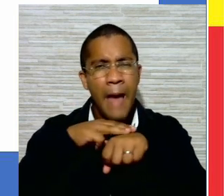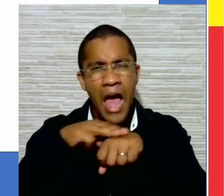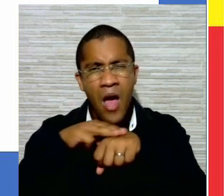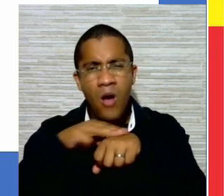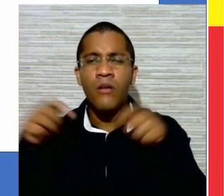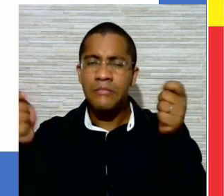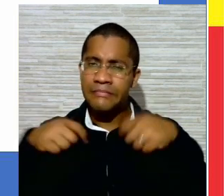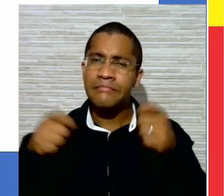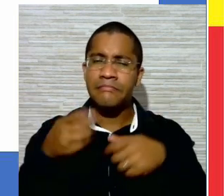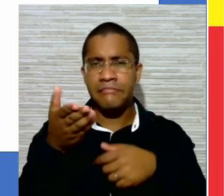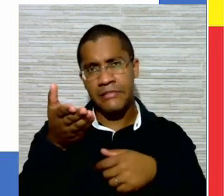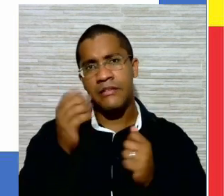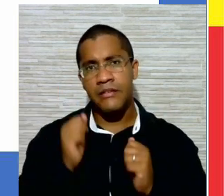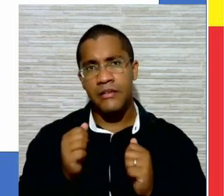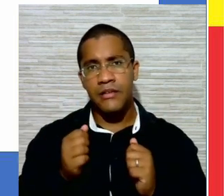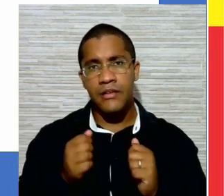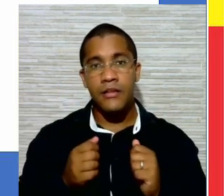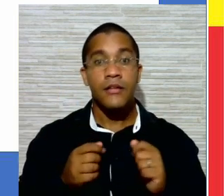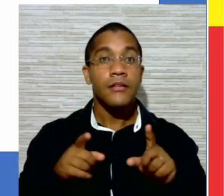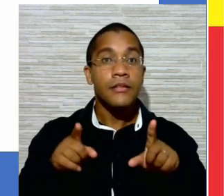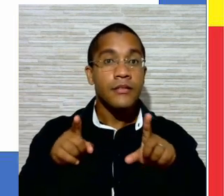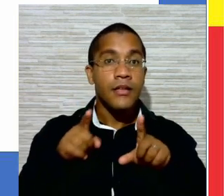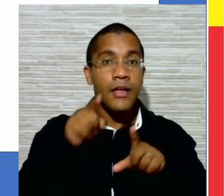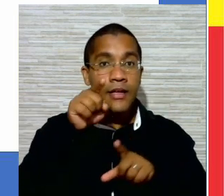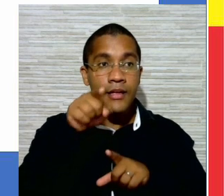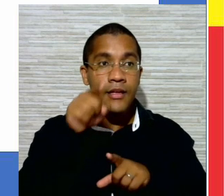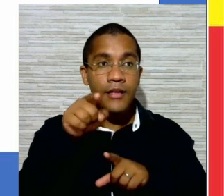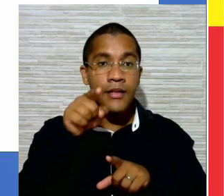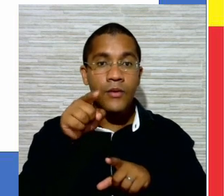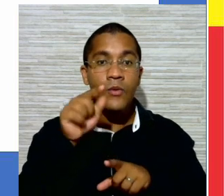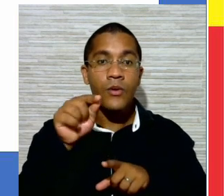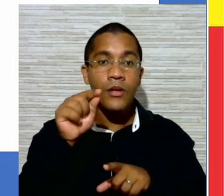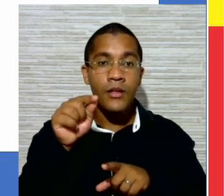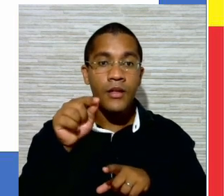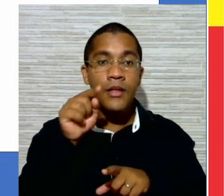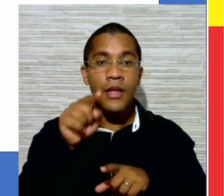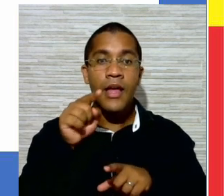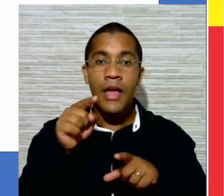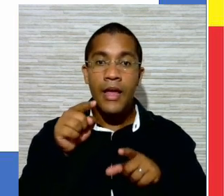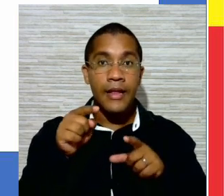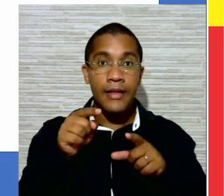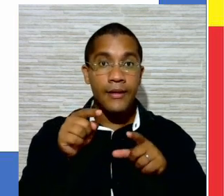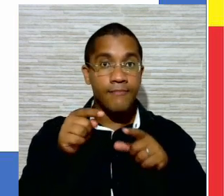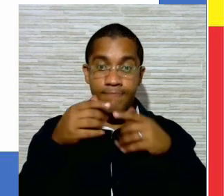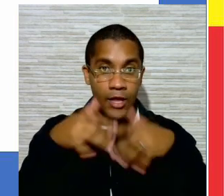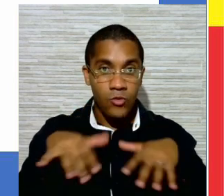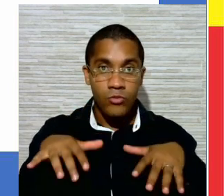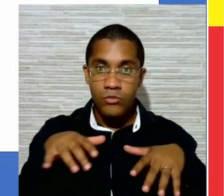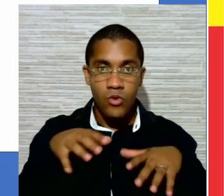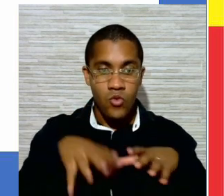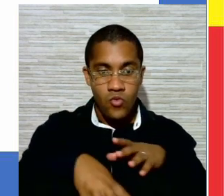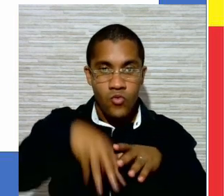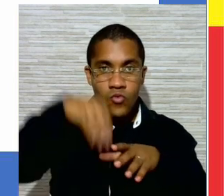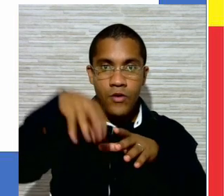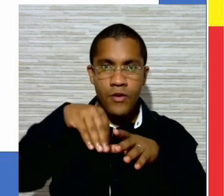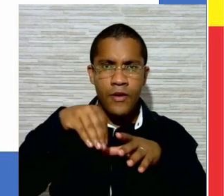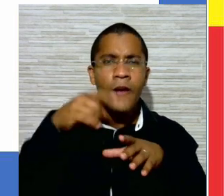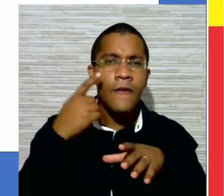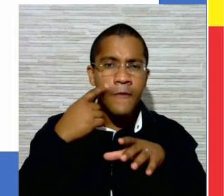mais amarronzada, ok? E essa é a visão pura, tá? Crua do petróleo,